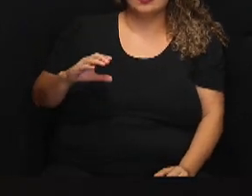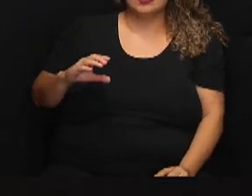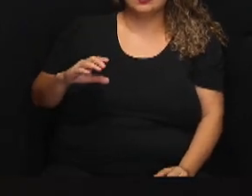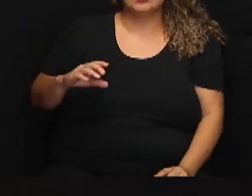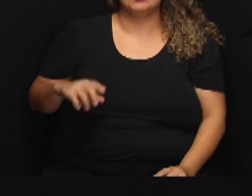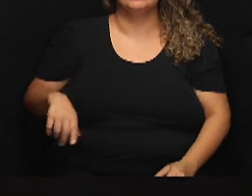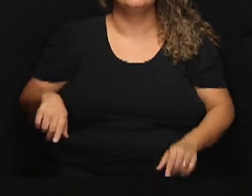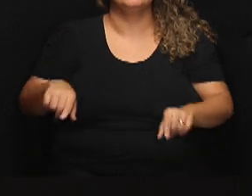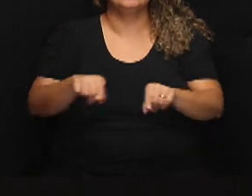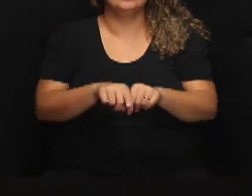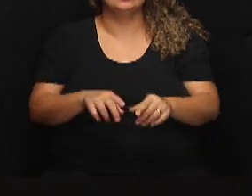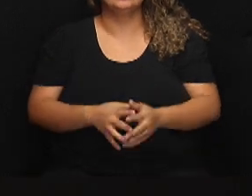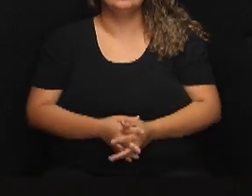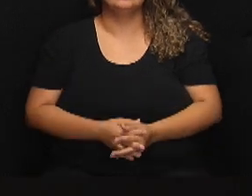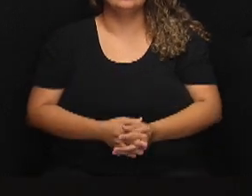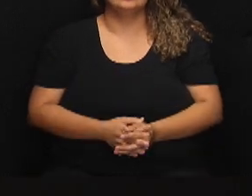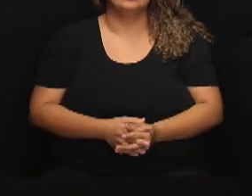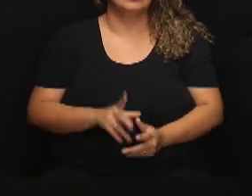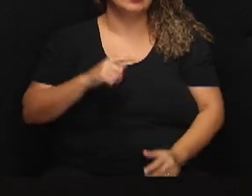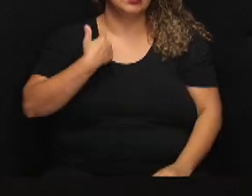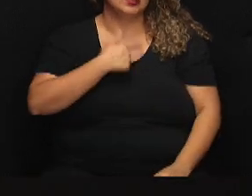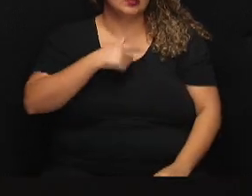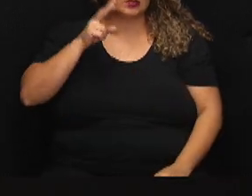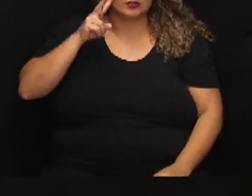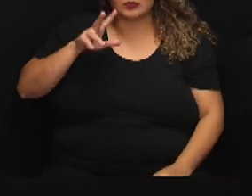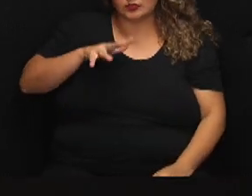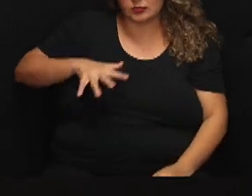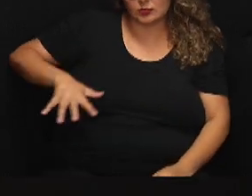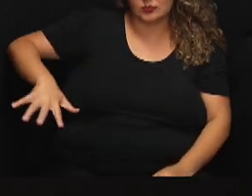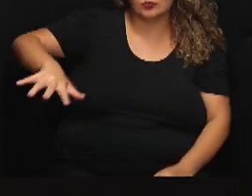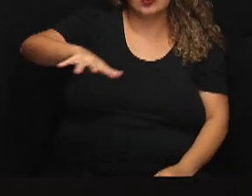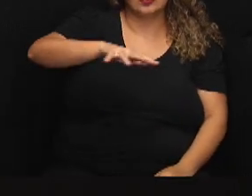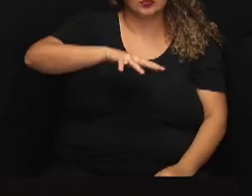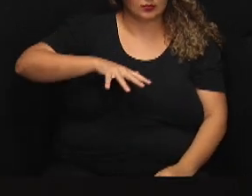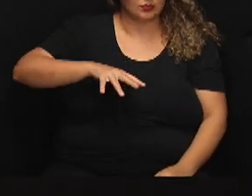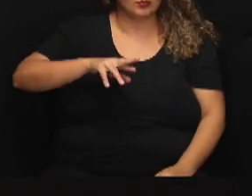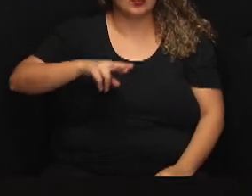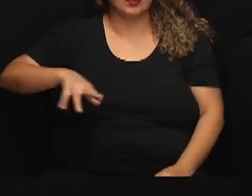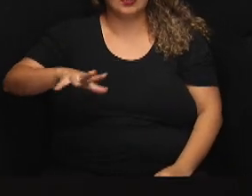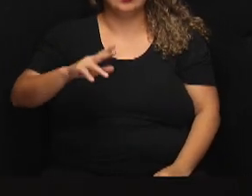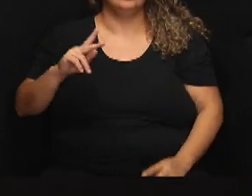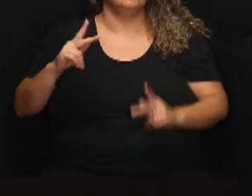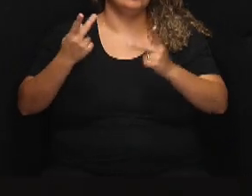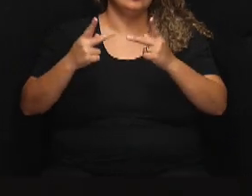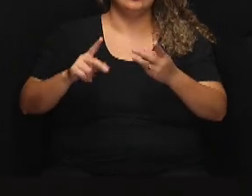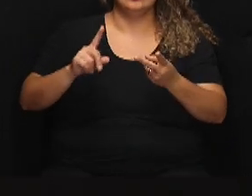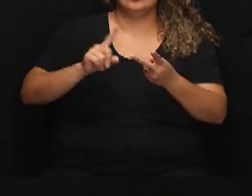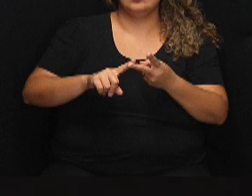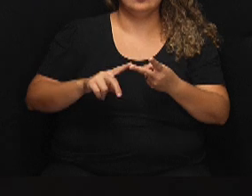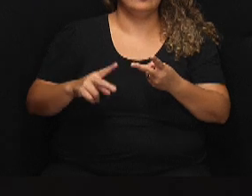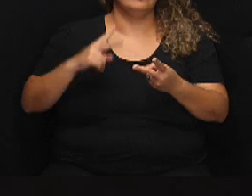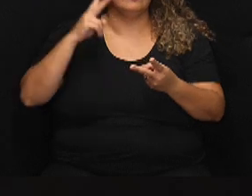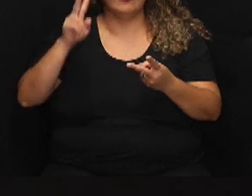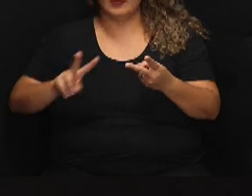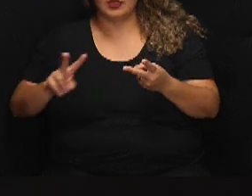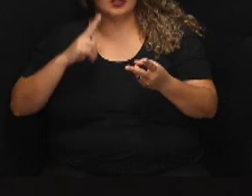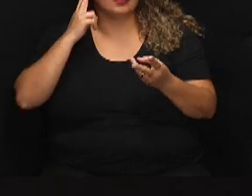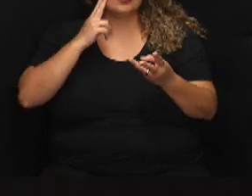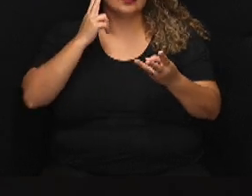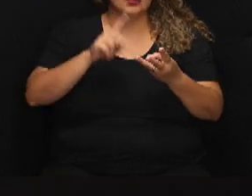né? Então, para a gente também olhar para a nossa região aqui, muitas pessoas de Hortolândia, Valinhos, Vinhedo, Sumaré,